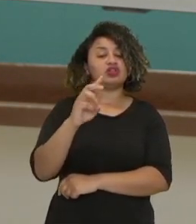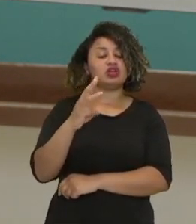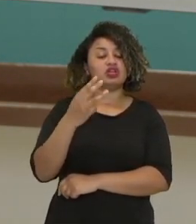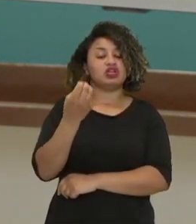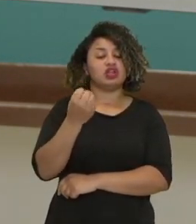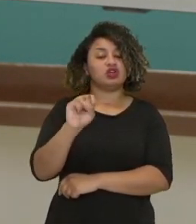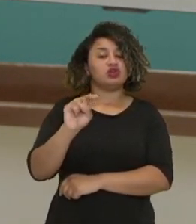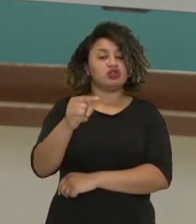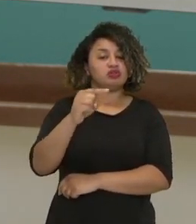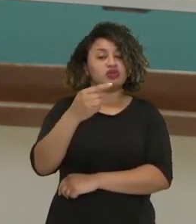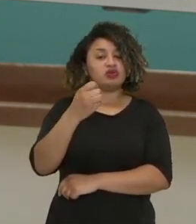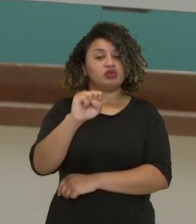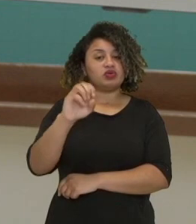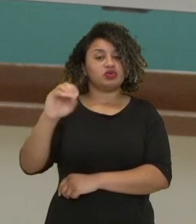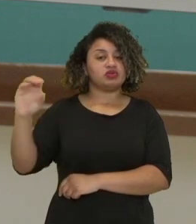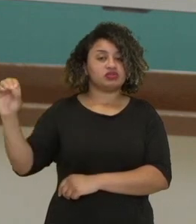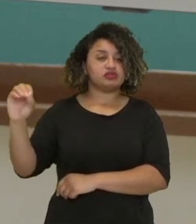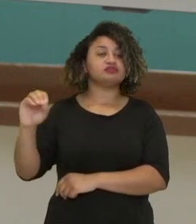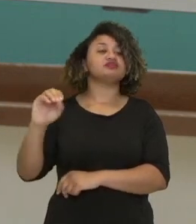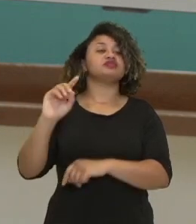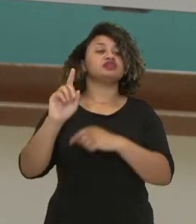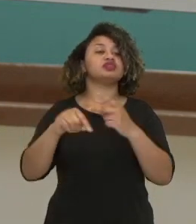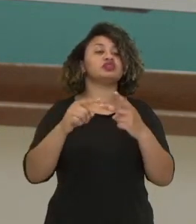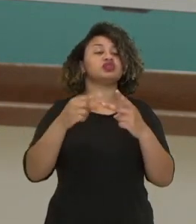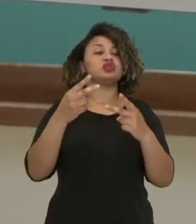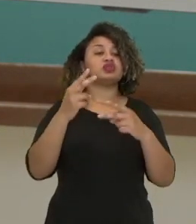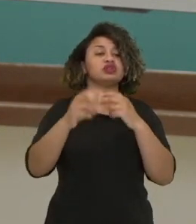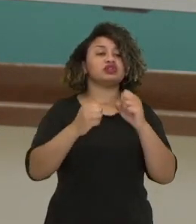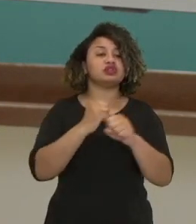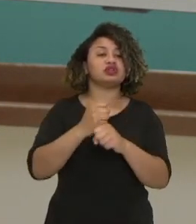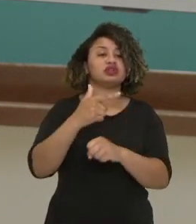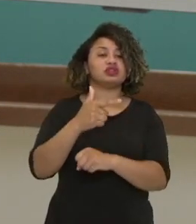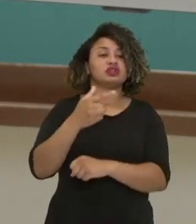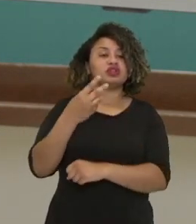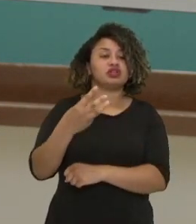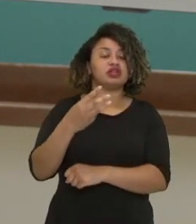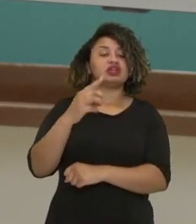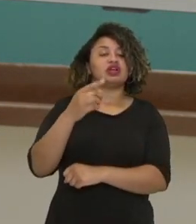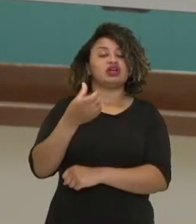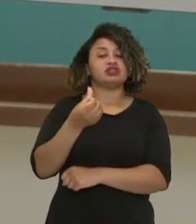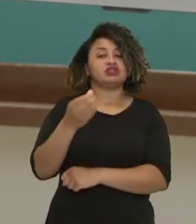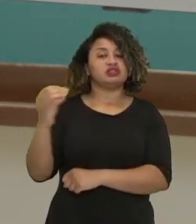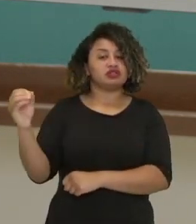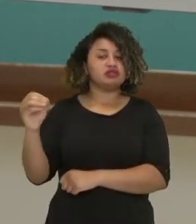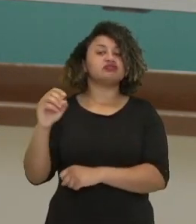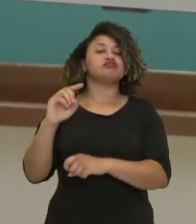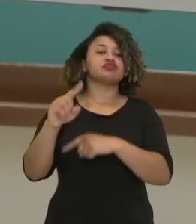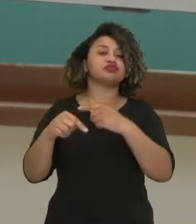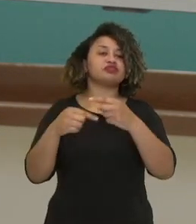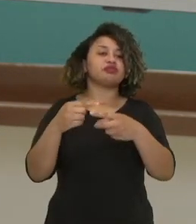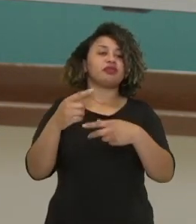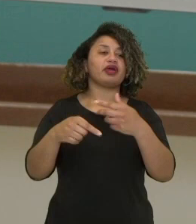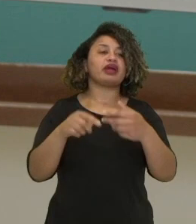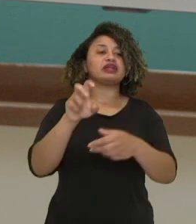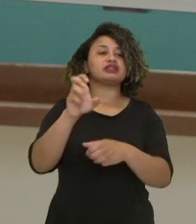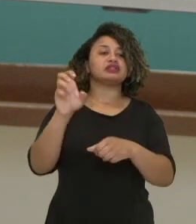38.800. Após 2 anos, 37.600 e assim sucessivamente até o 5º